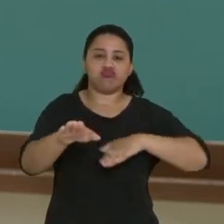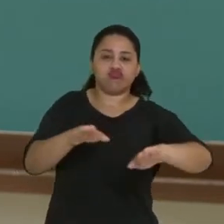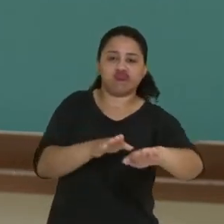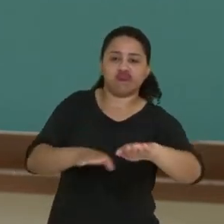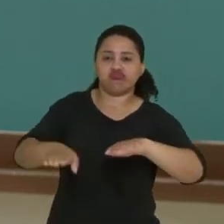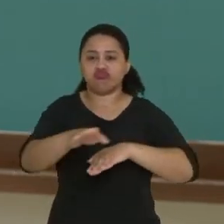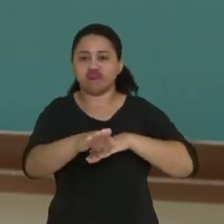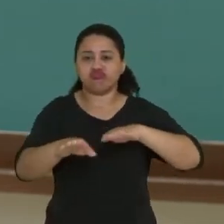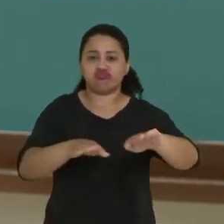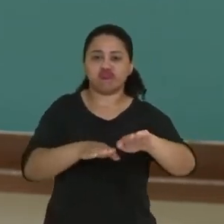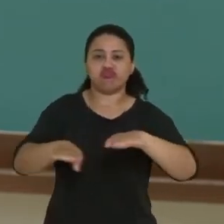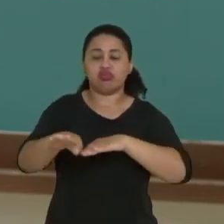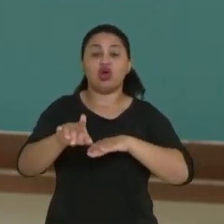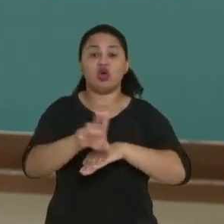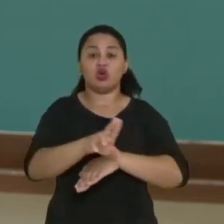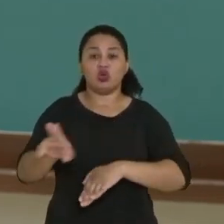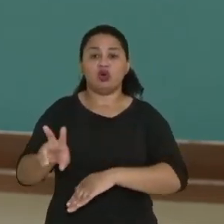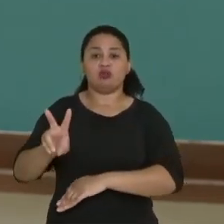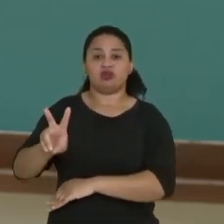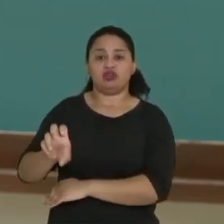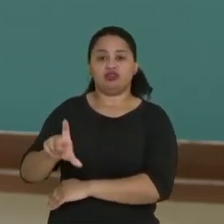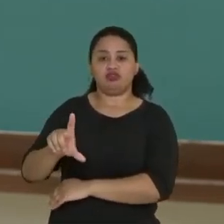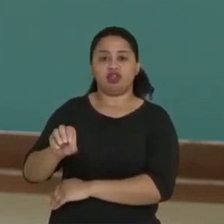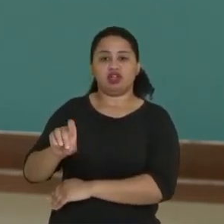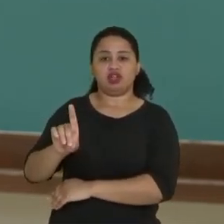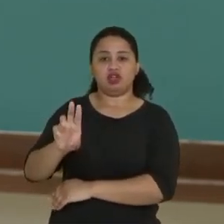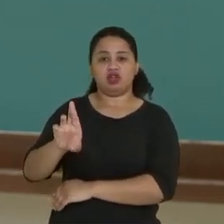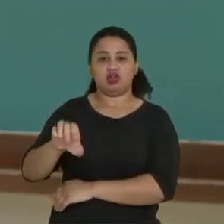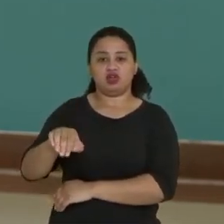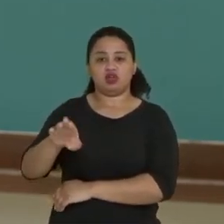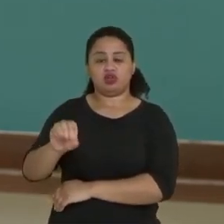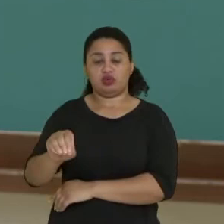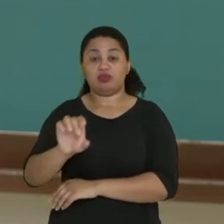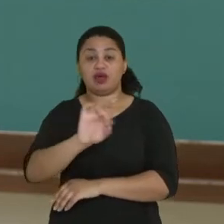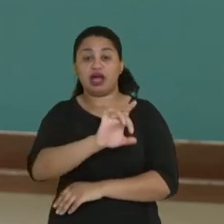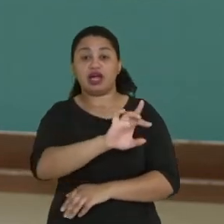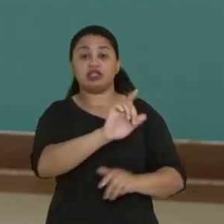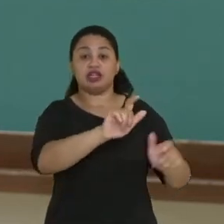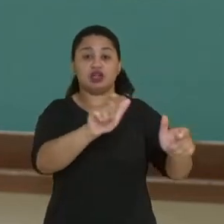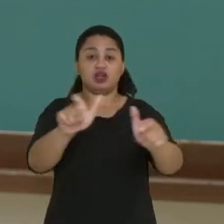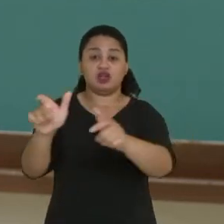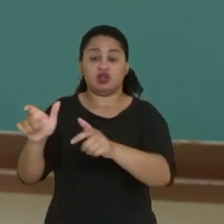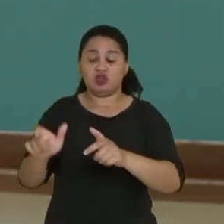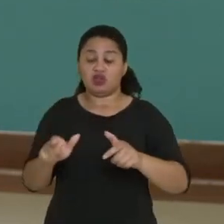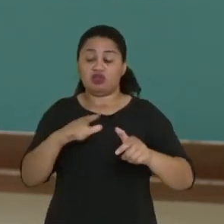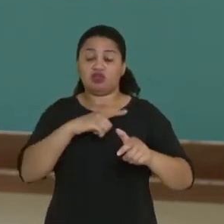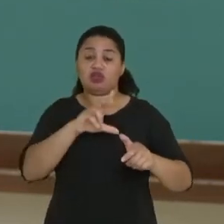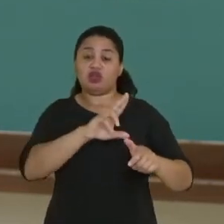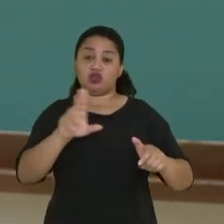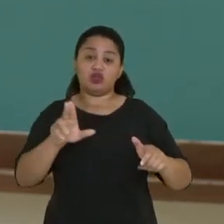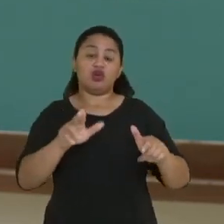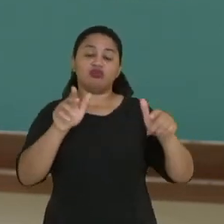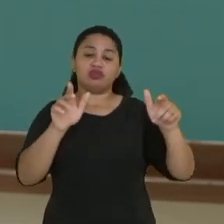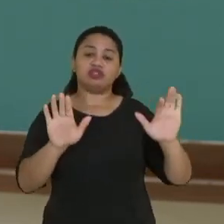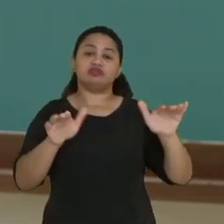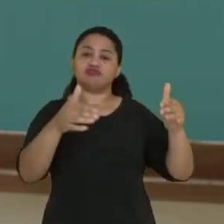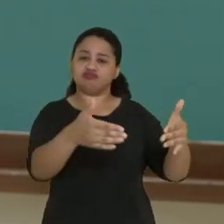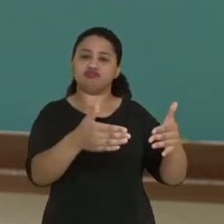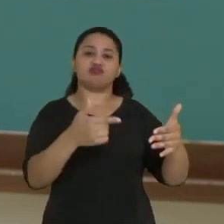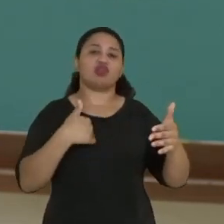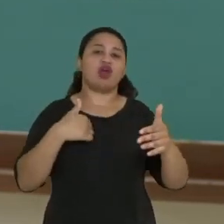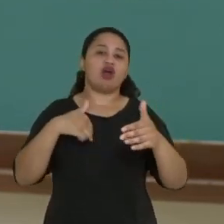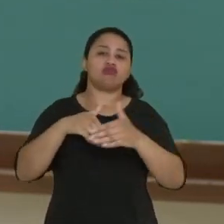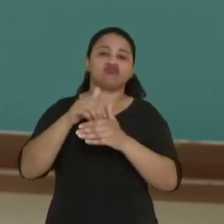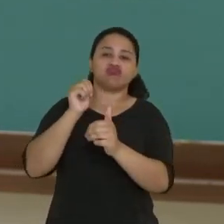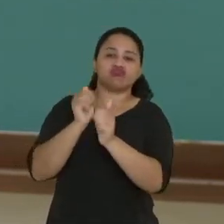Enfim, todos os ambientes ali eles recebem um nome, né? Nos jogos de futebol, os estádios, né? Então